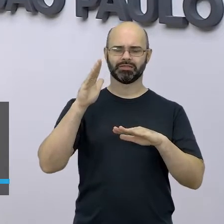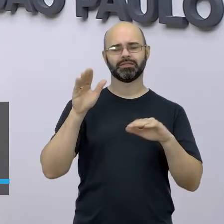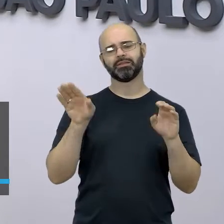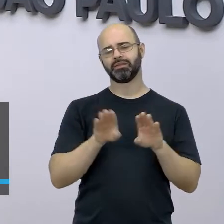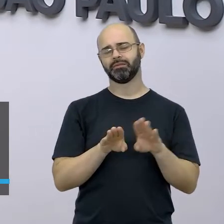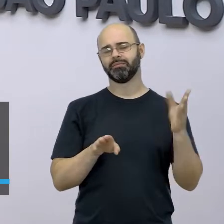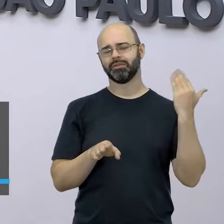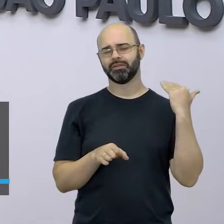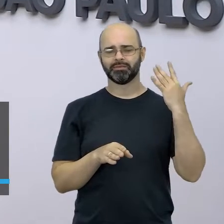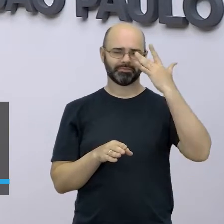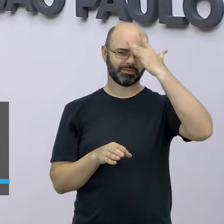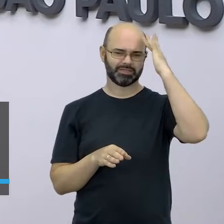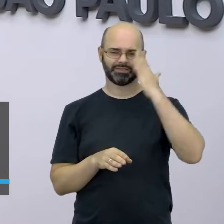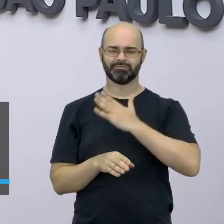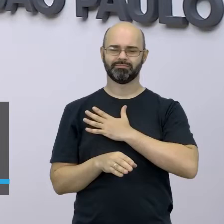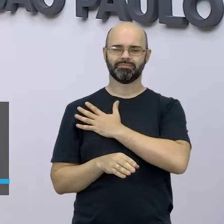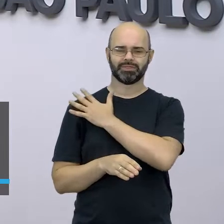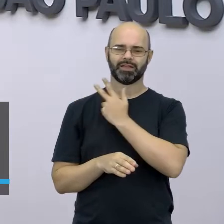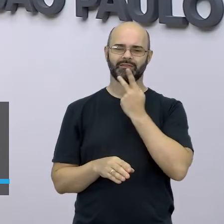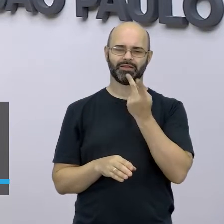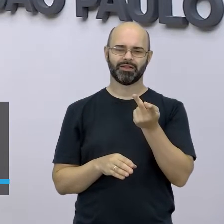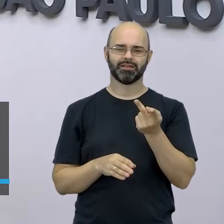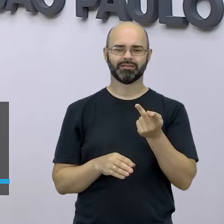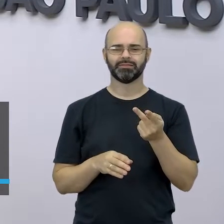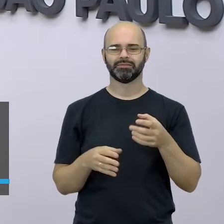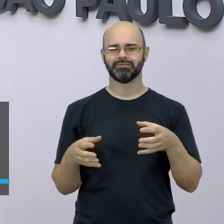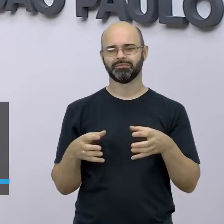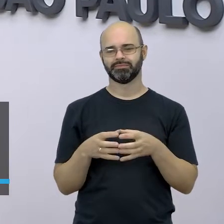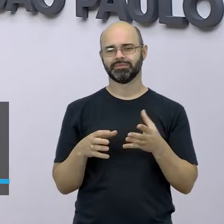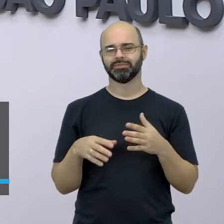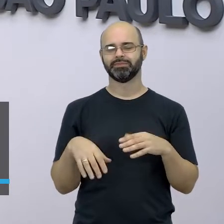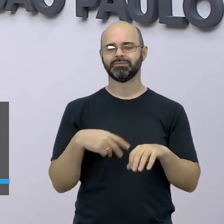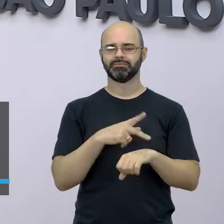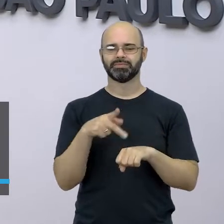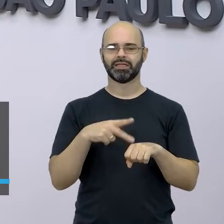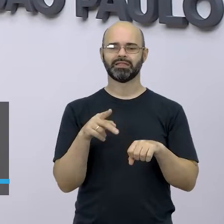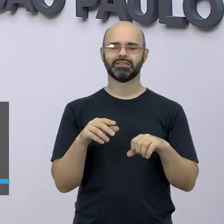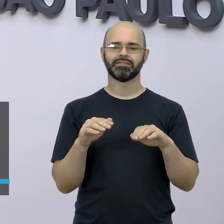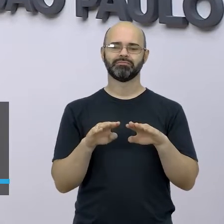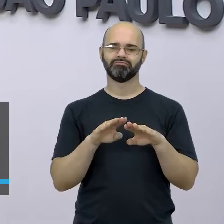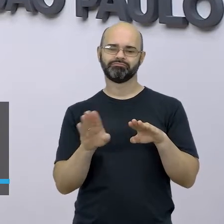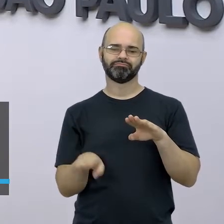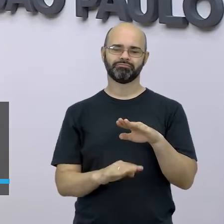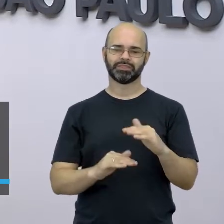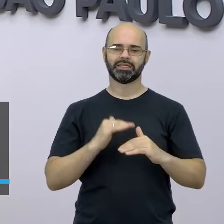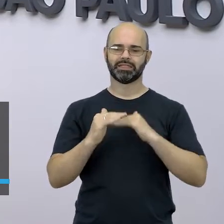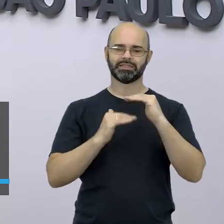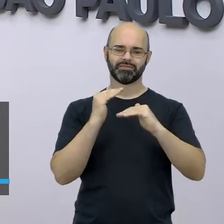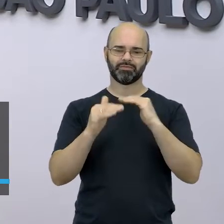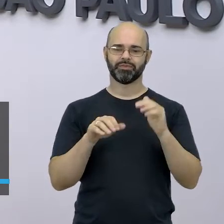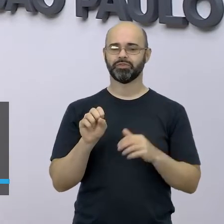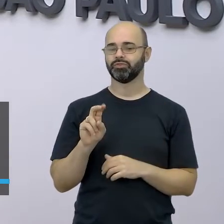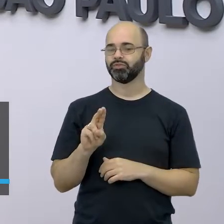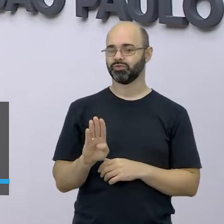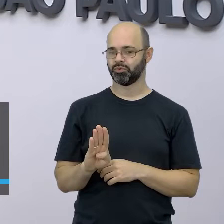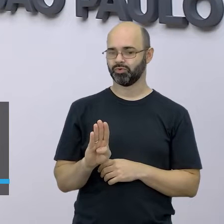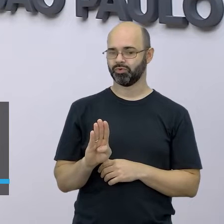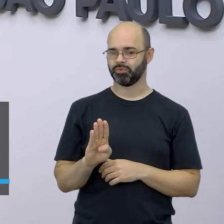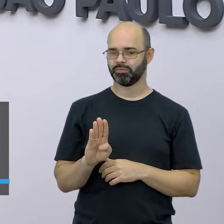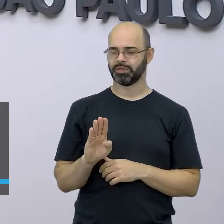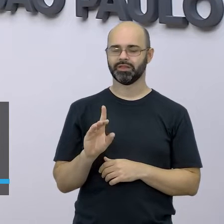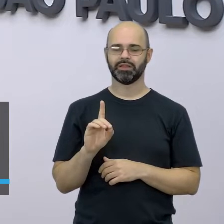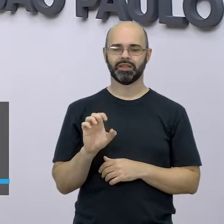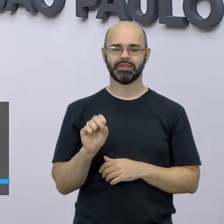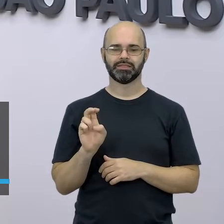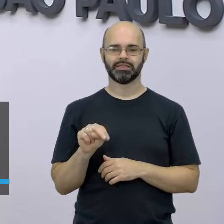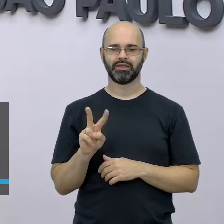até de uma forma preconceituosa como países subdesenvolvidos. E o critério era justamente esse da